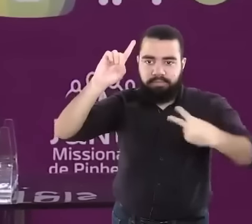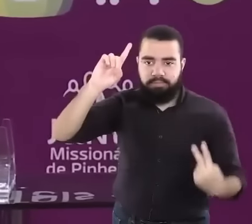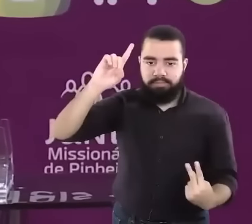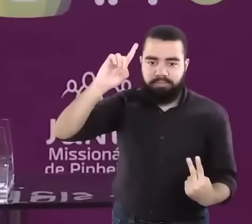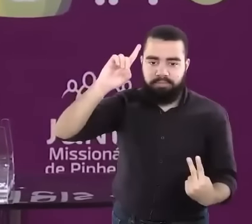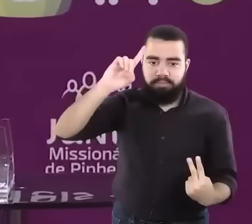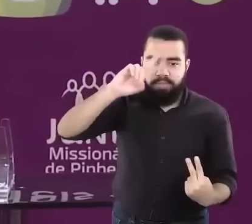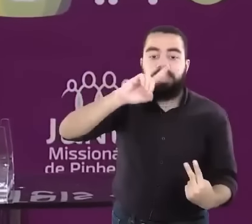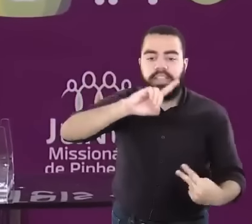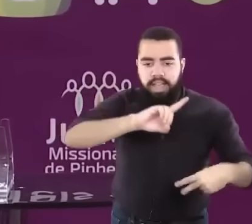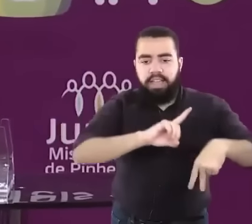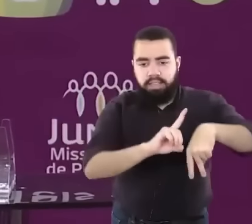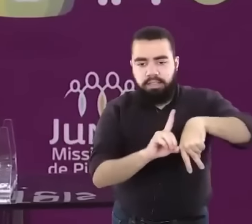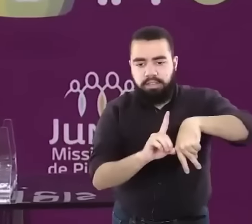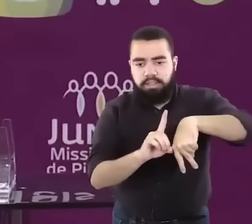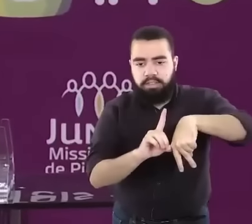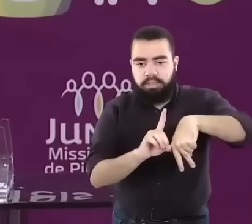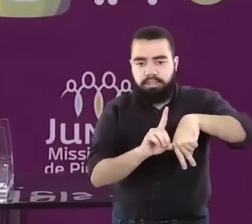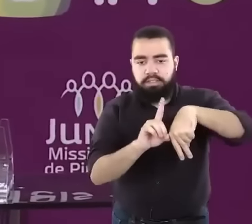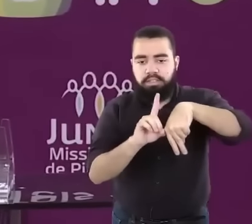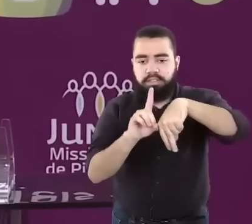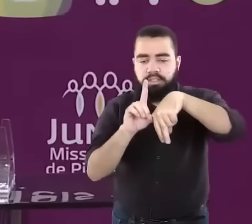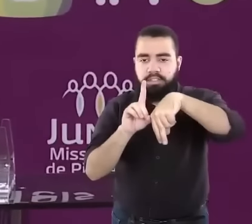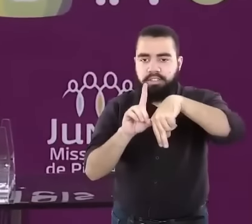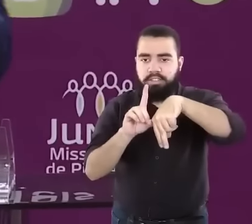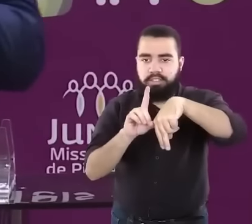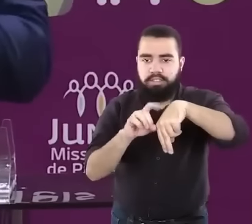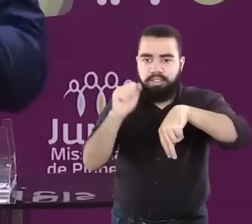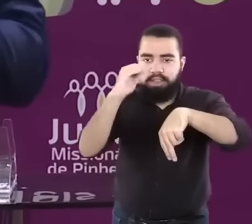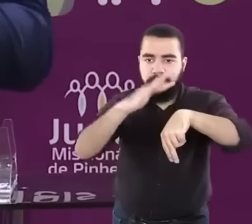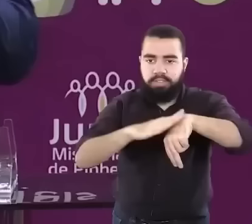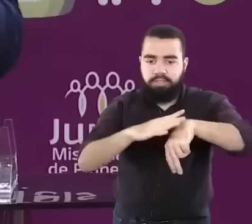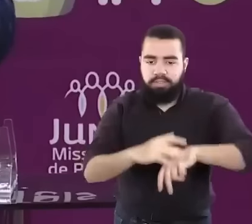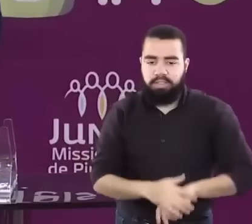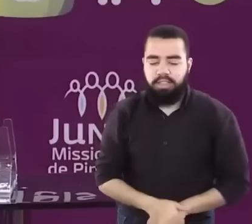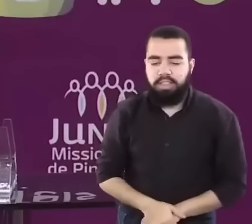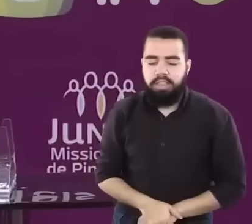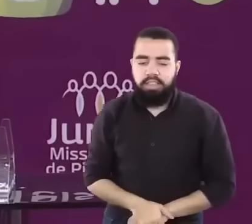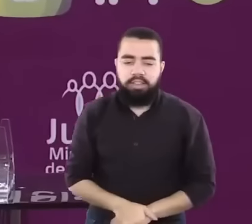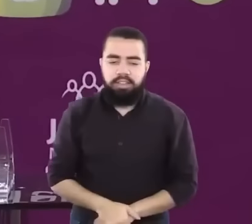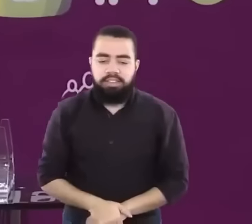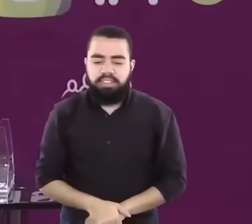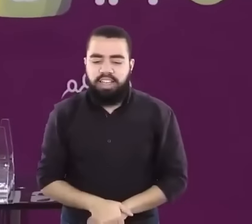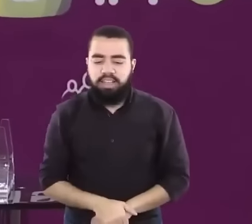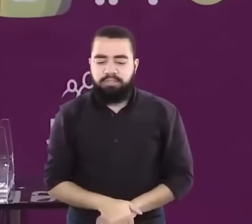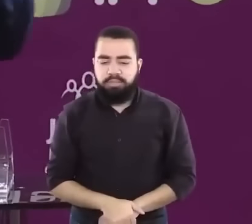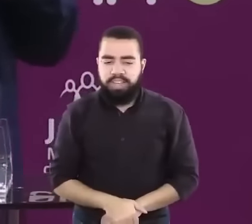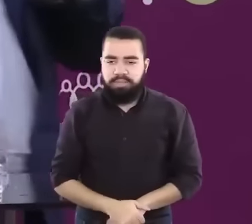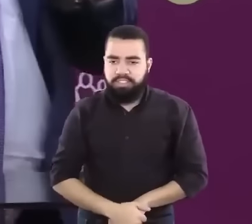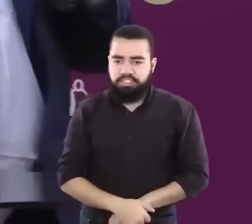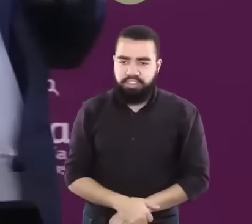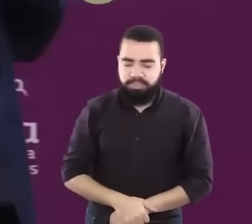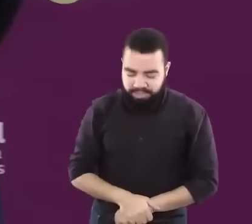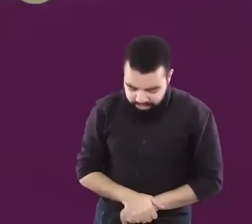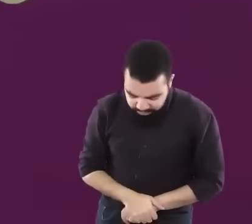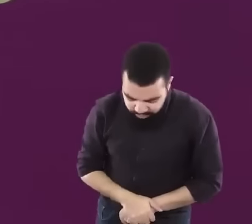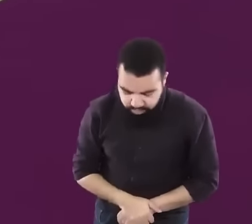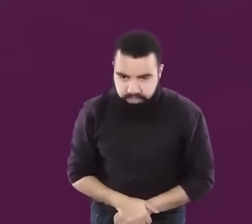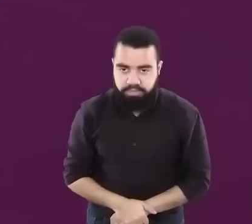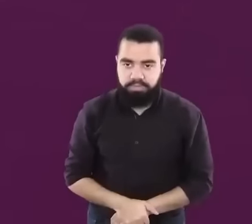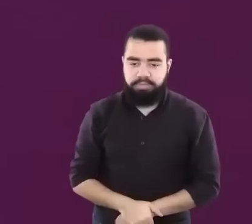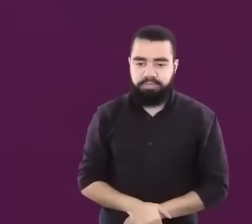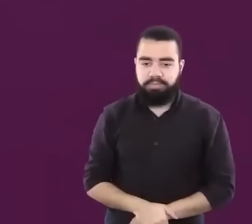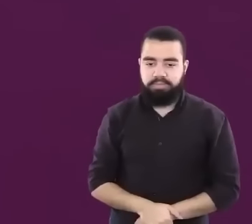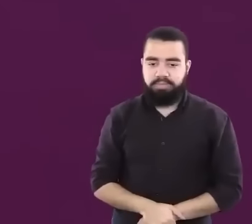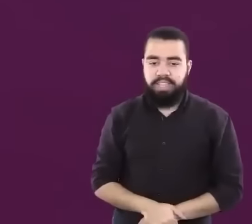tá terceira bênção a bênção da provisão não fica com inveja daqueles que estão